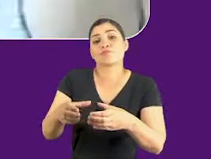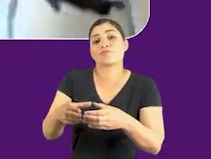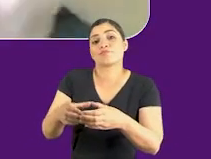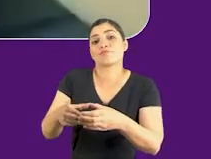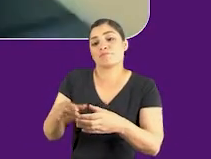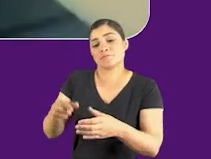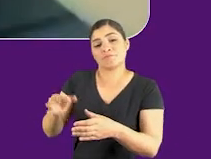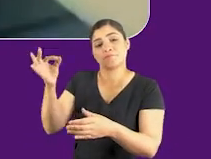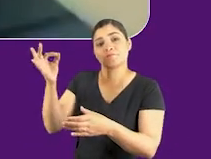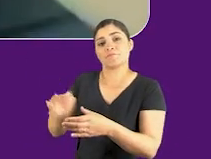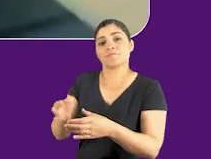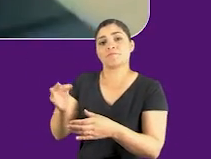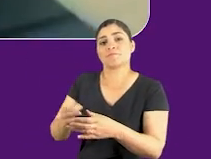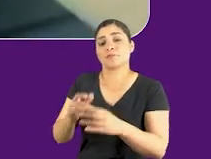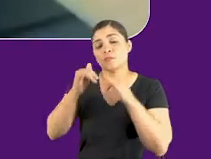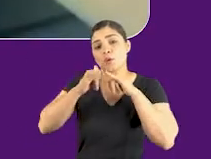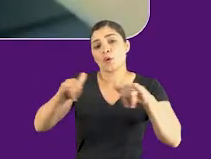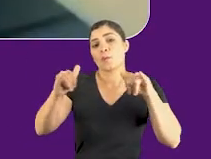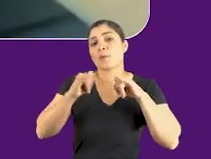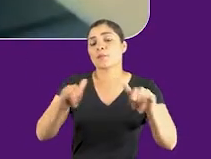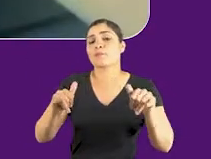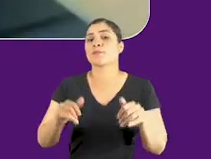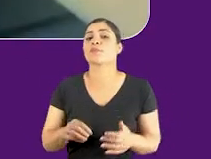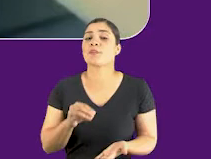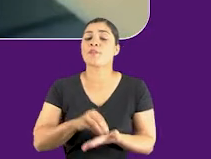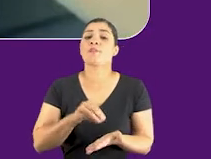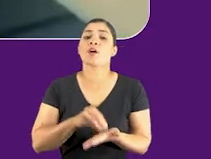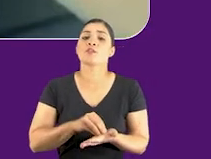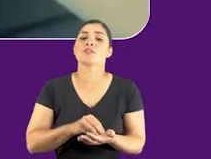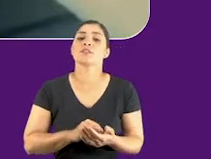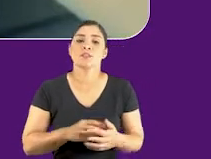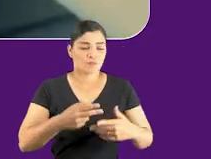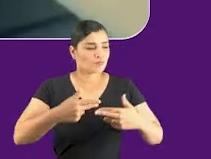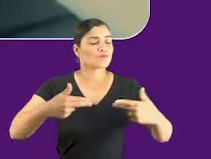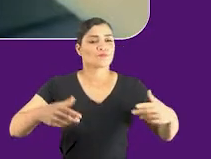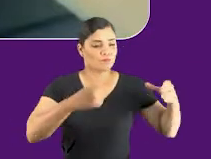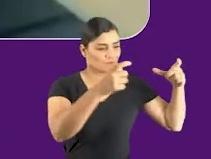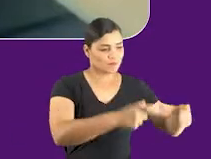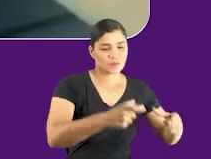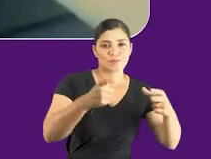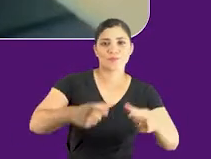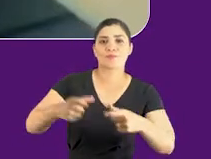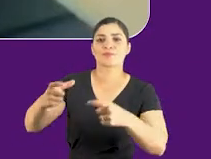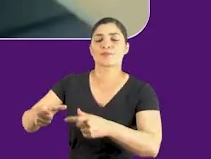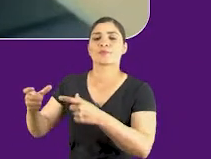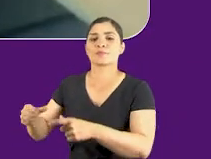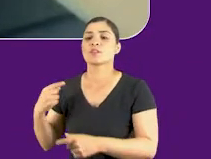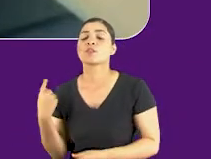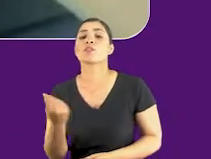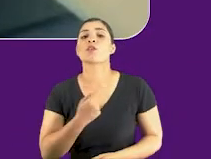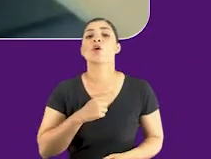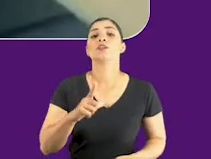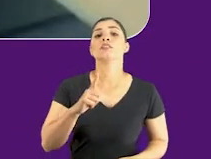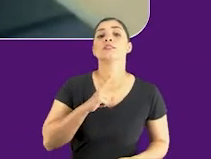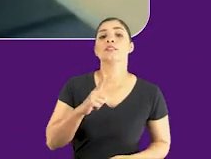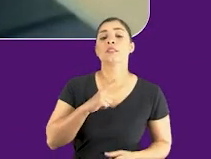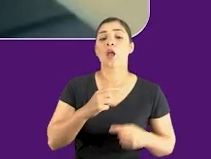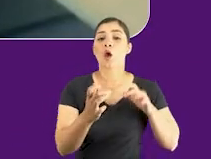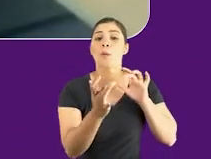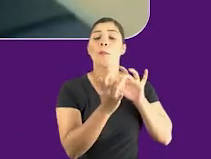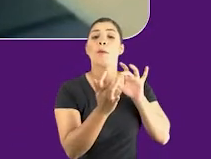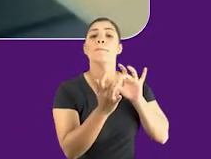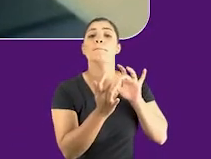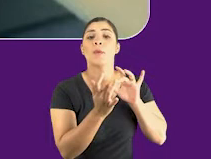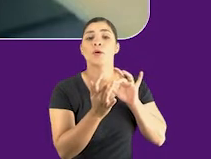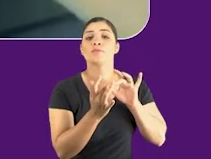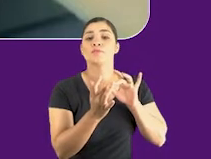equipe especializada em comunicação para falar sobre isso isso acontecer em outras áreas também né Nós temos um conceito que nós chamamos de criação